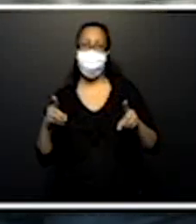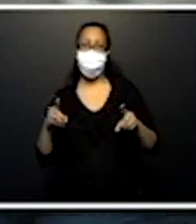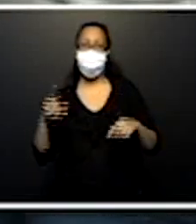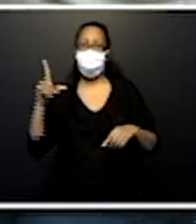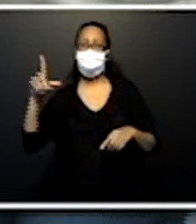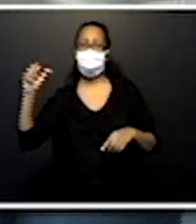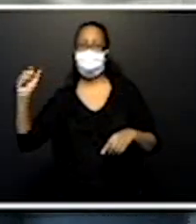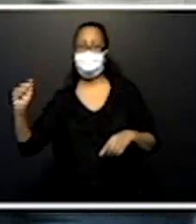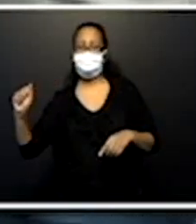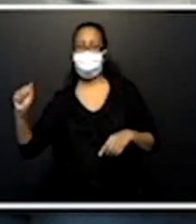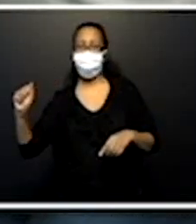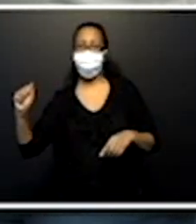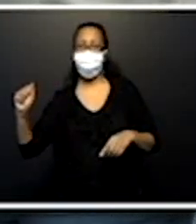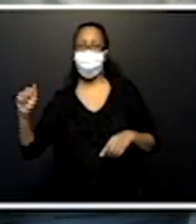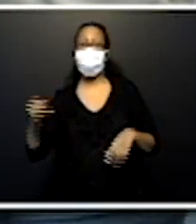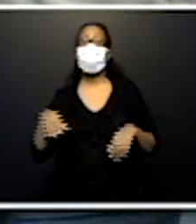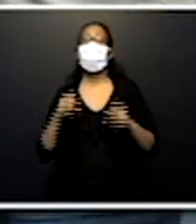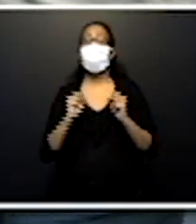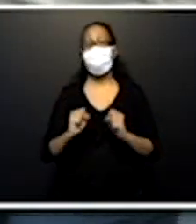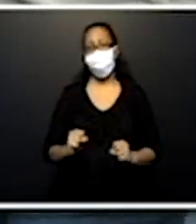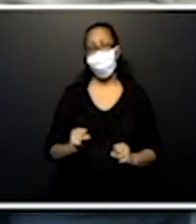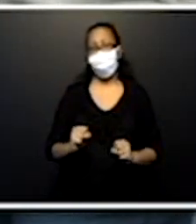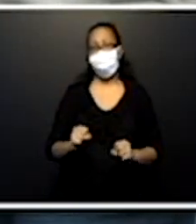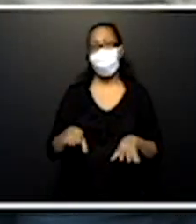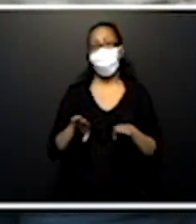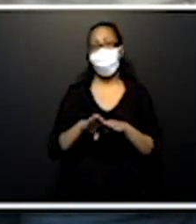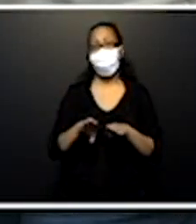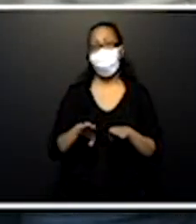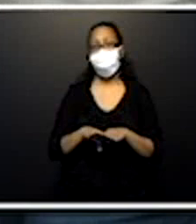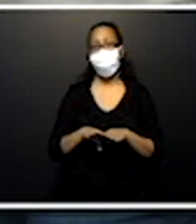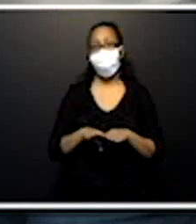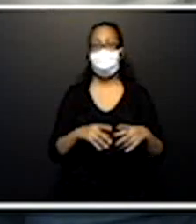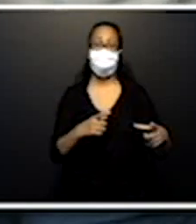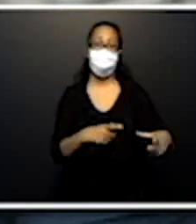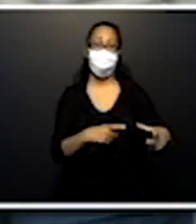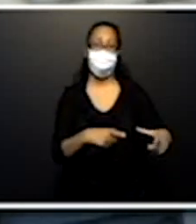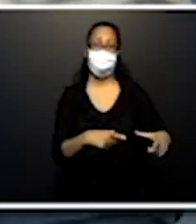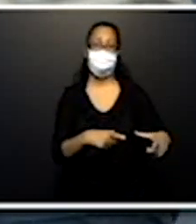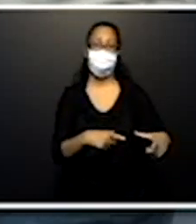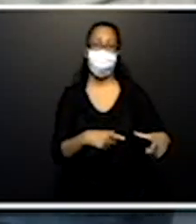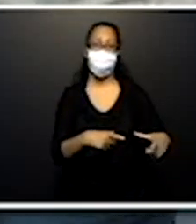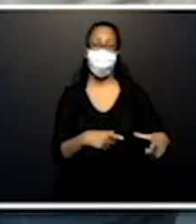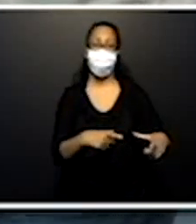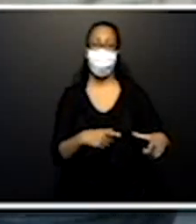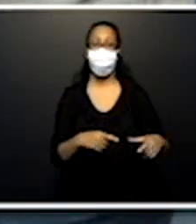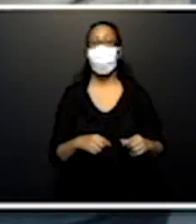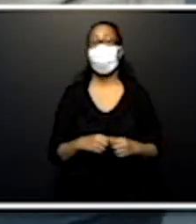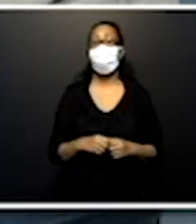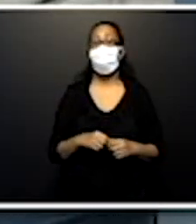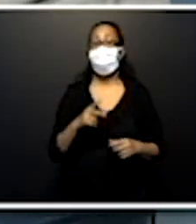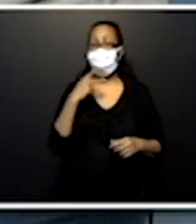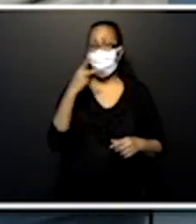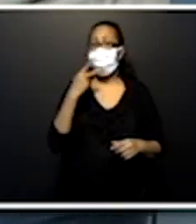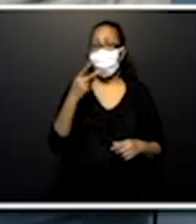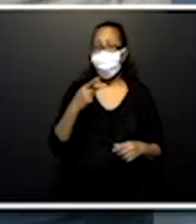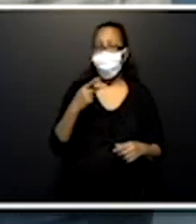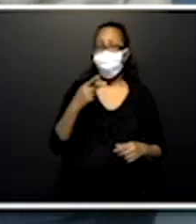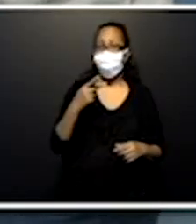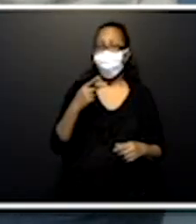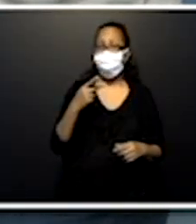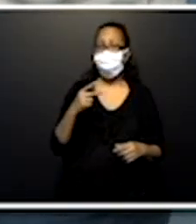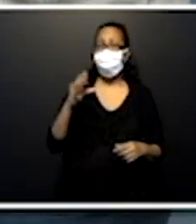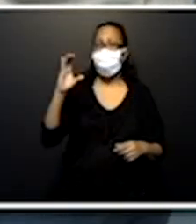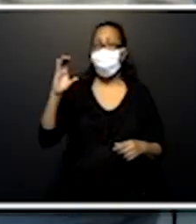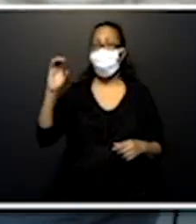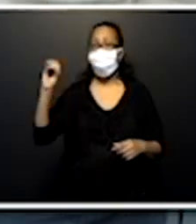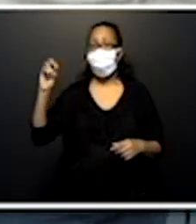lá, assim como pode ser um lugar ali, né? E quando eu falo coral, cores em